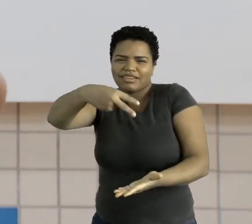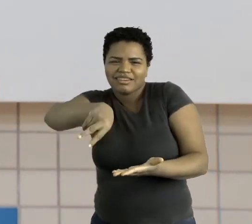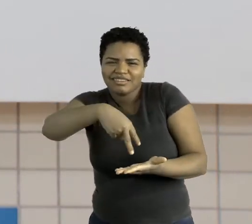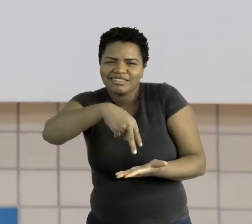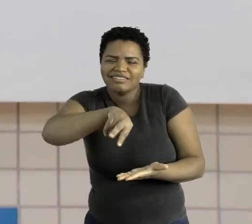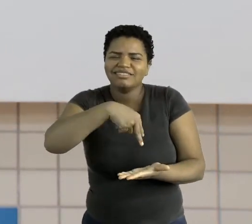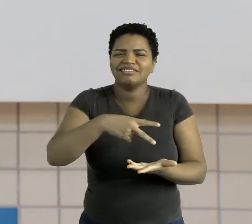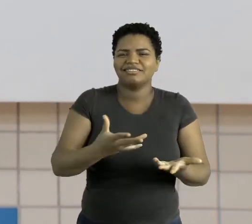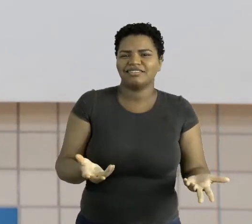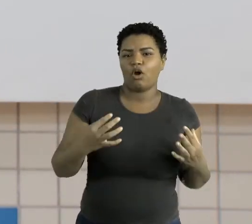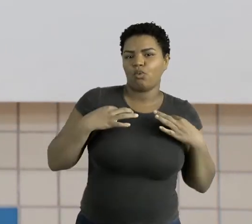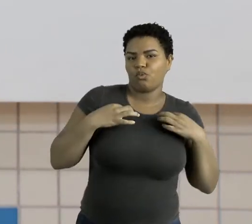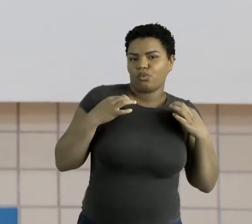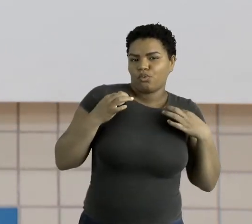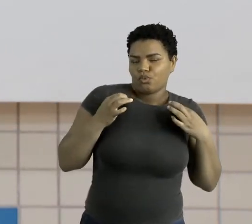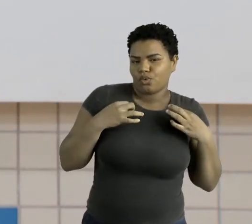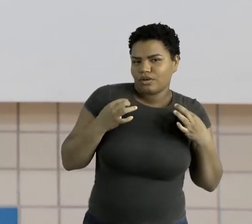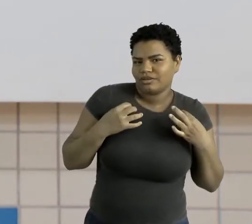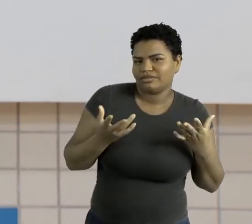as roupas,